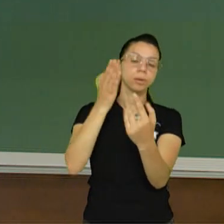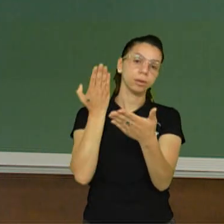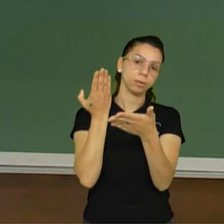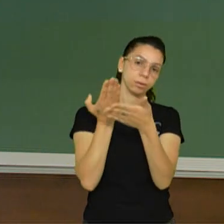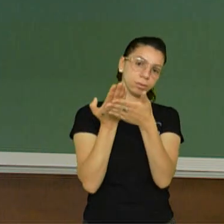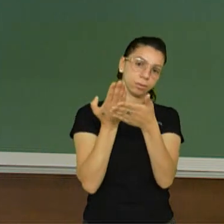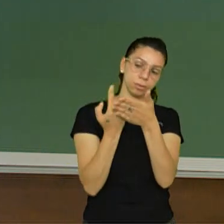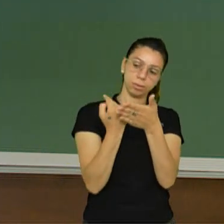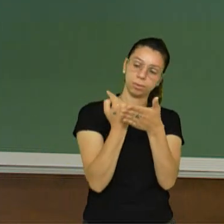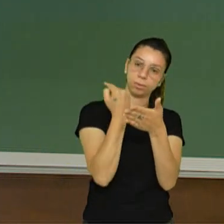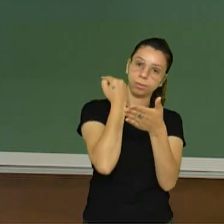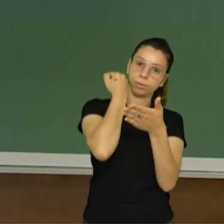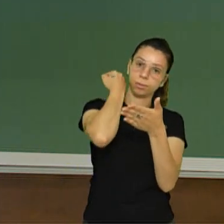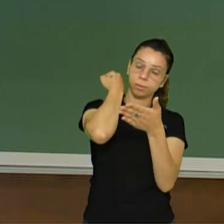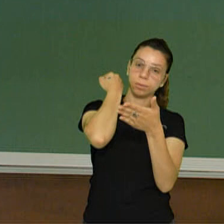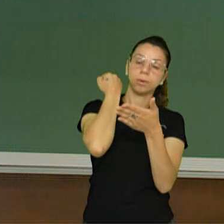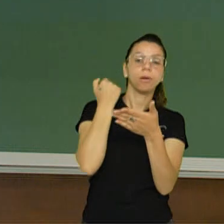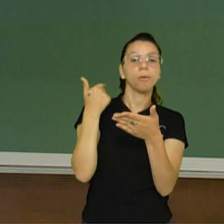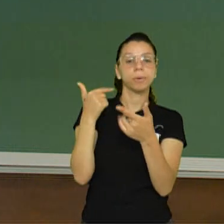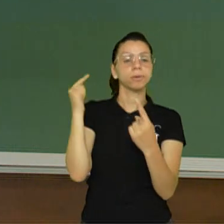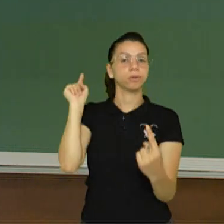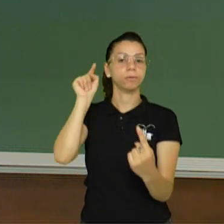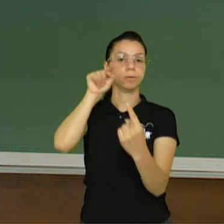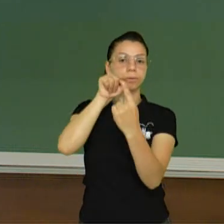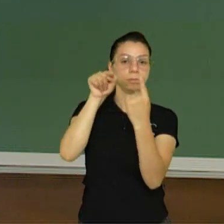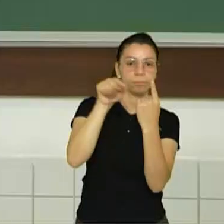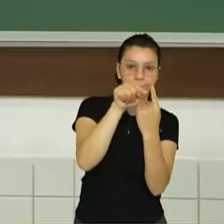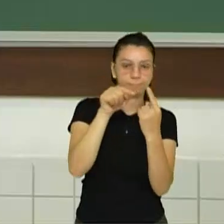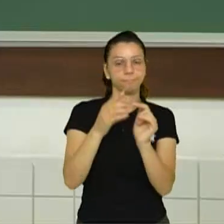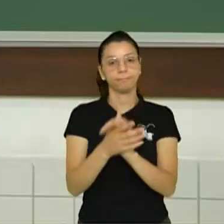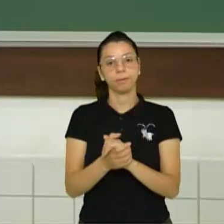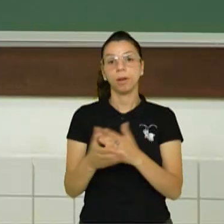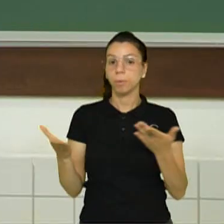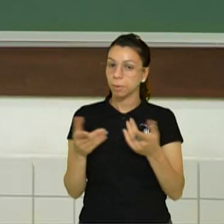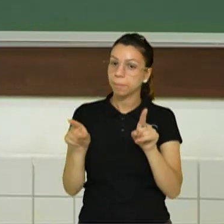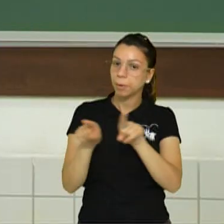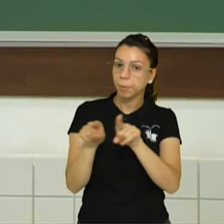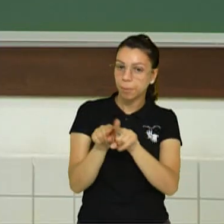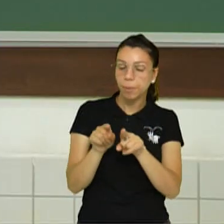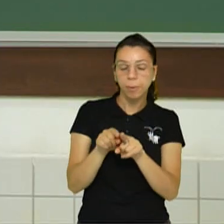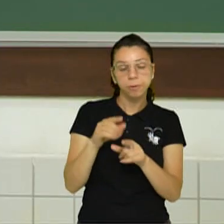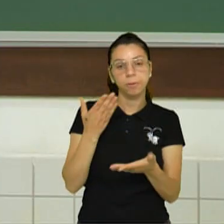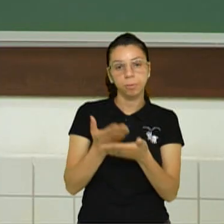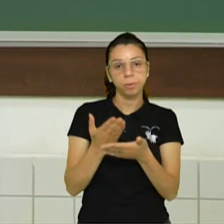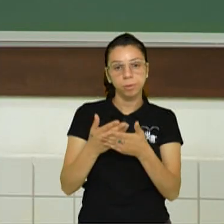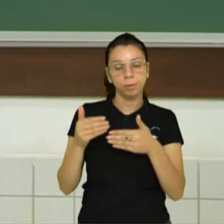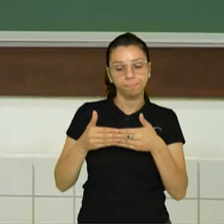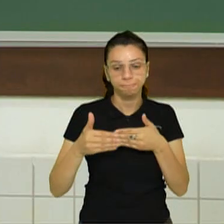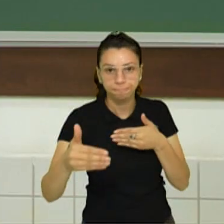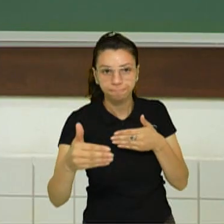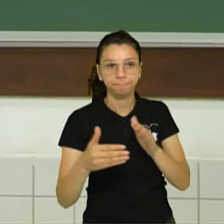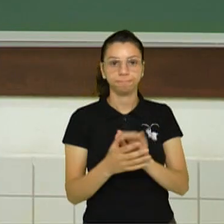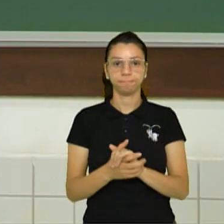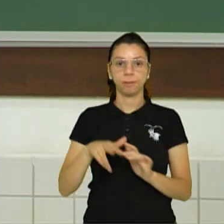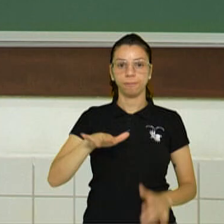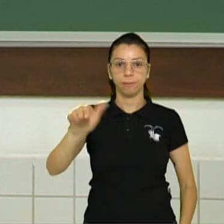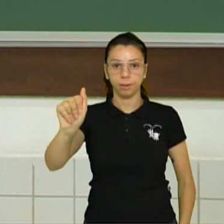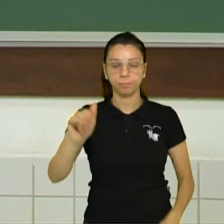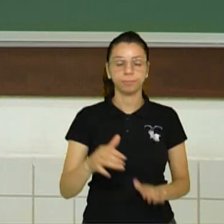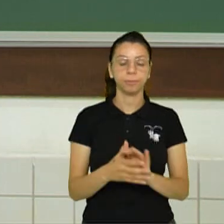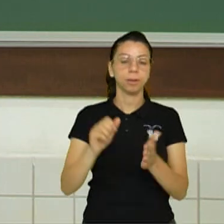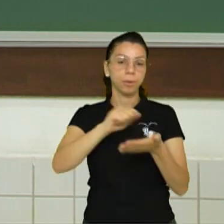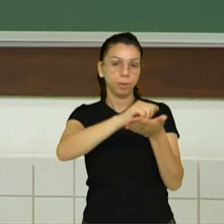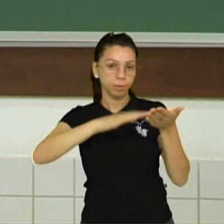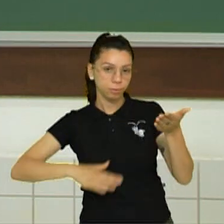sobre a objetividade na aula passada, e nós vamos ver um pouquinho mais hoje. Aqui tem um segundo exercício, então, né?